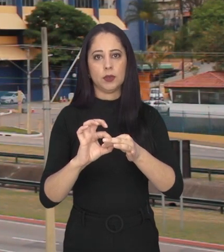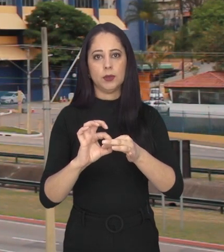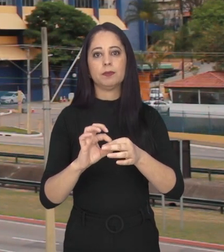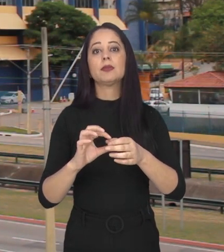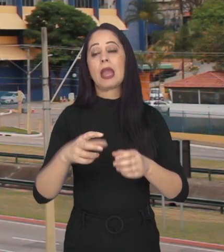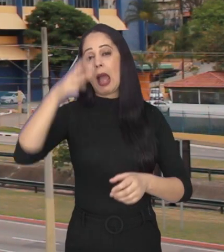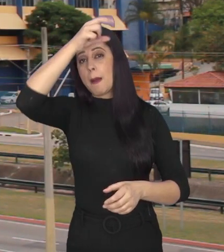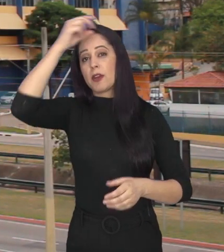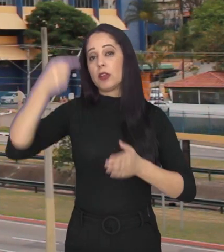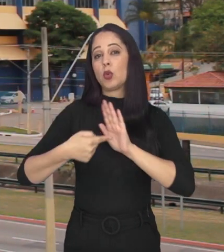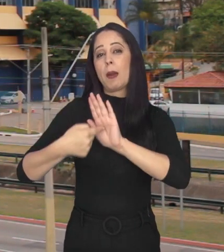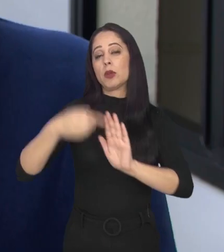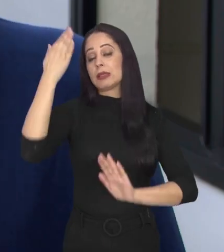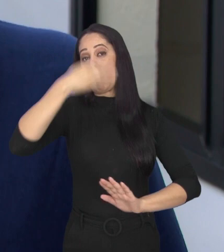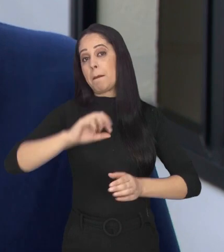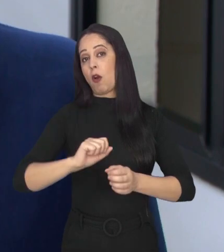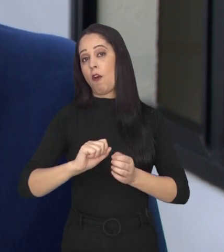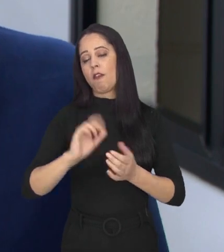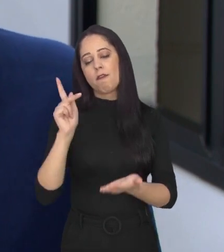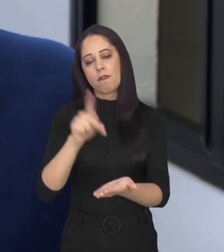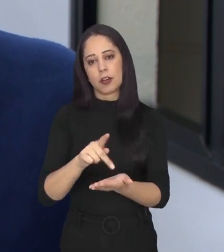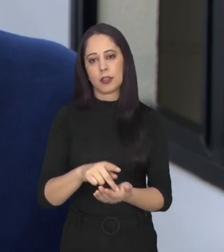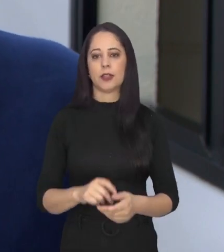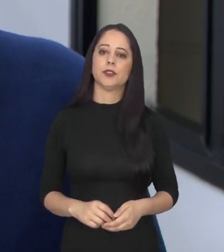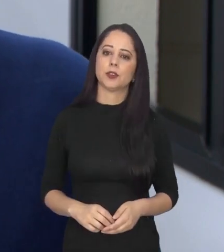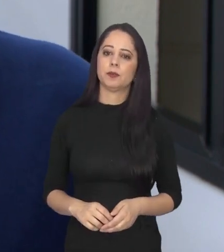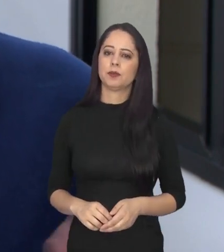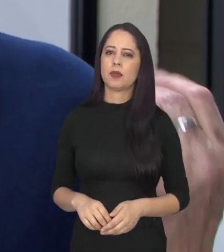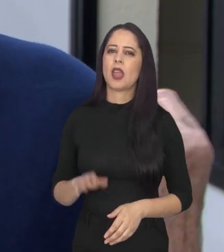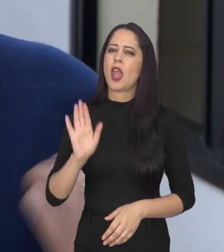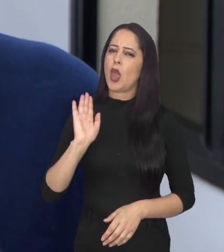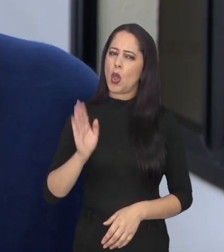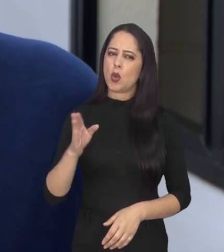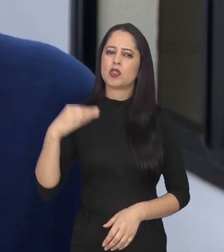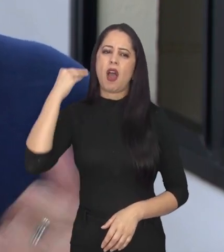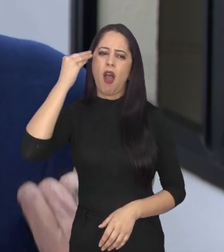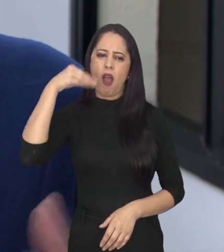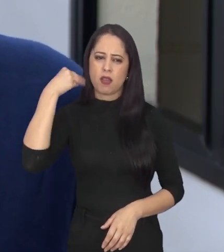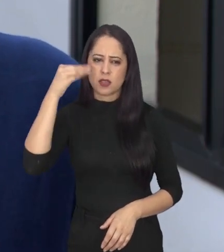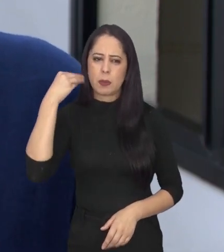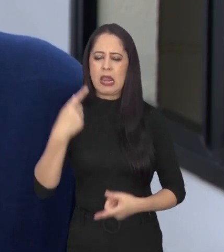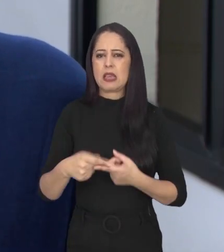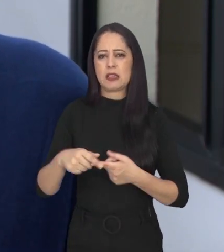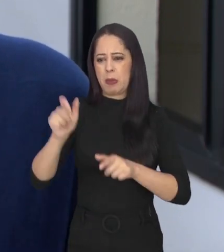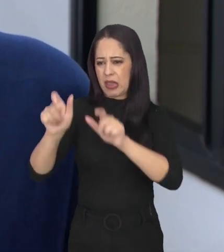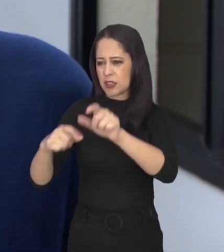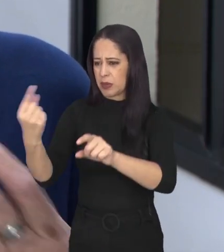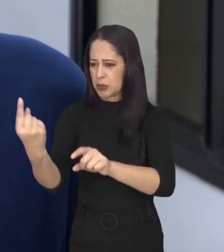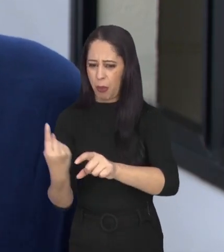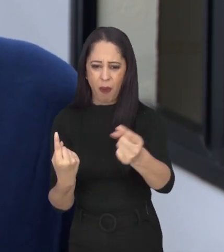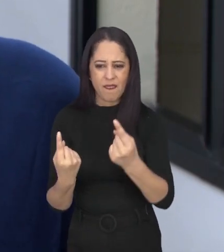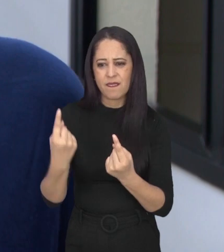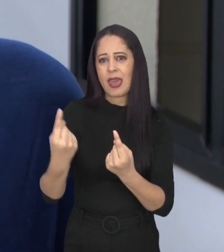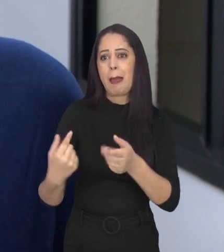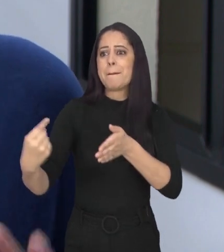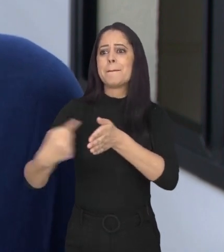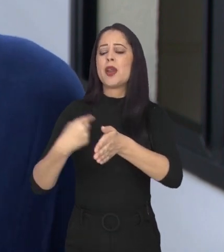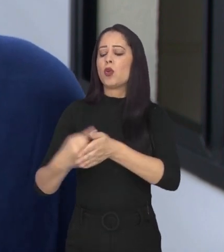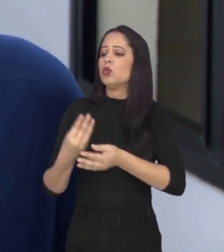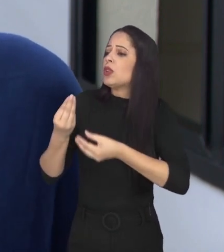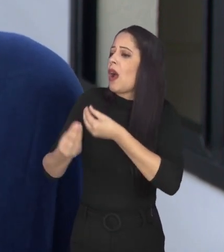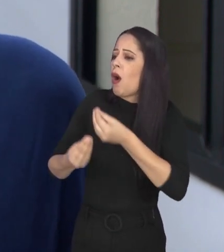política de transparência municipal. Olha, eu desenvolvi mais pela experiência que eu tenho das pessoas que chegam no meu gabinete, todos querendo saber